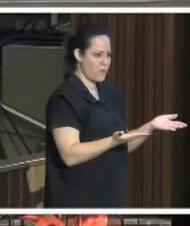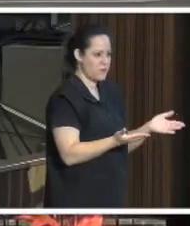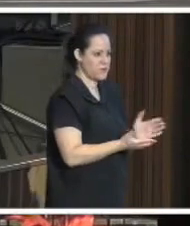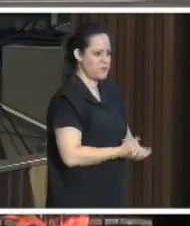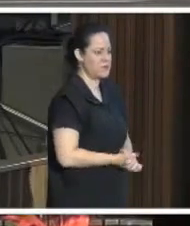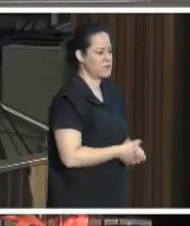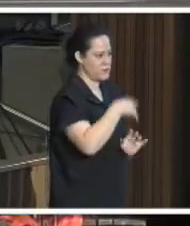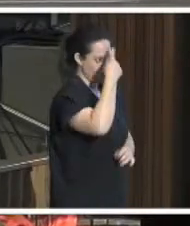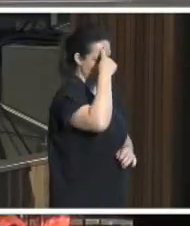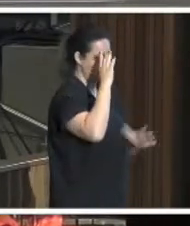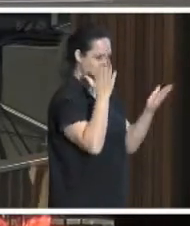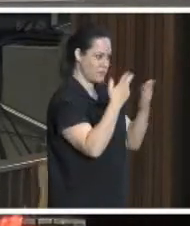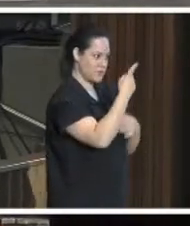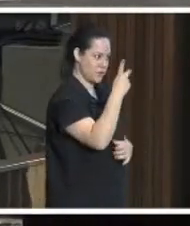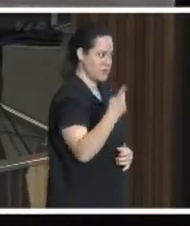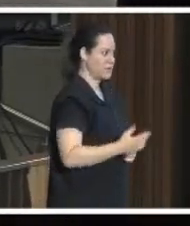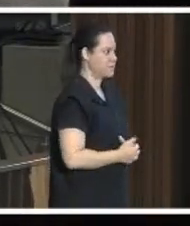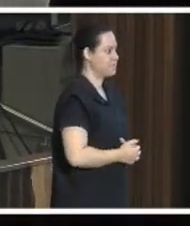esse dia para você.